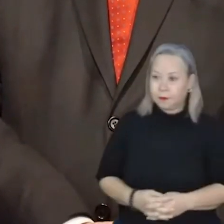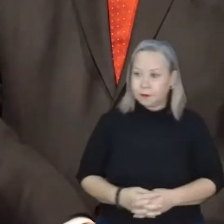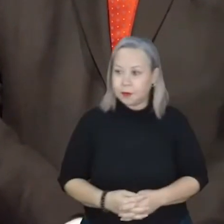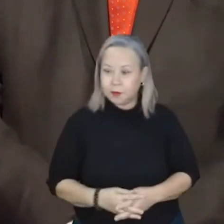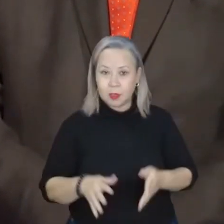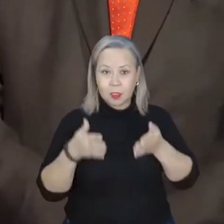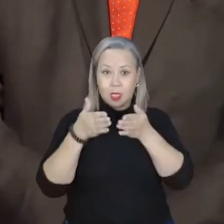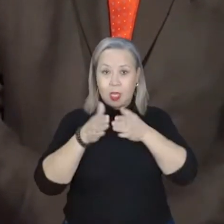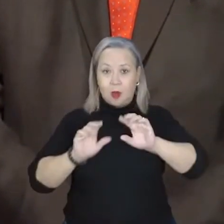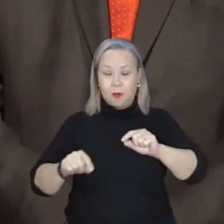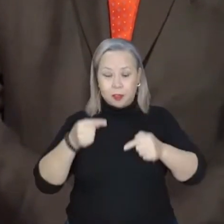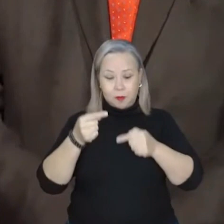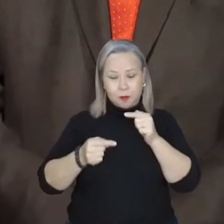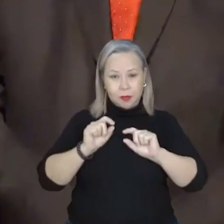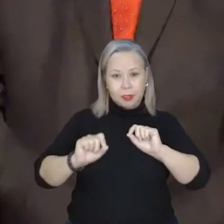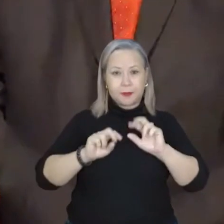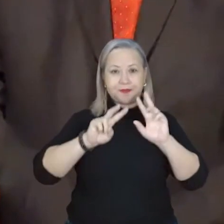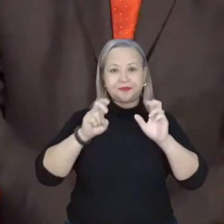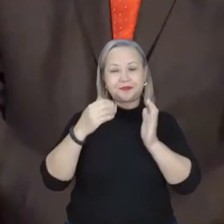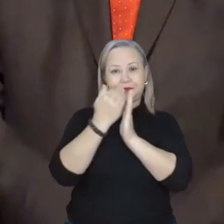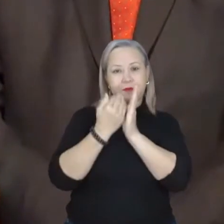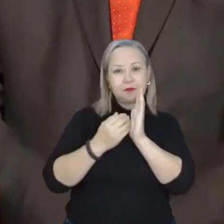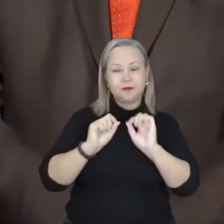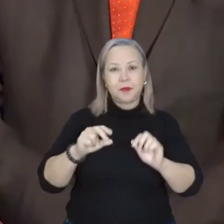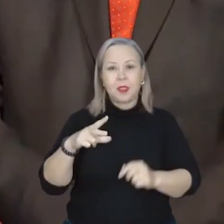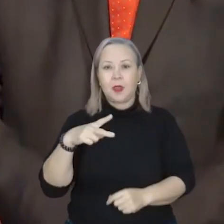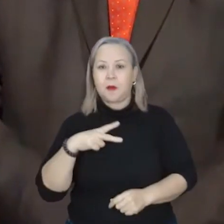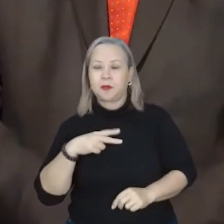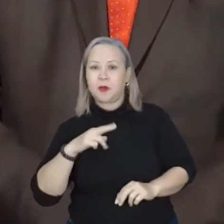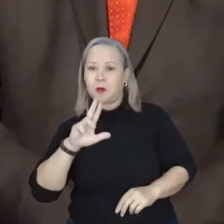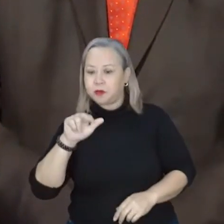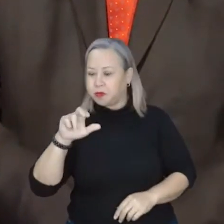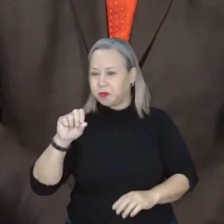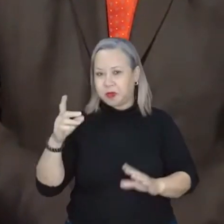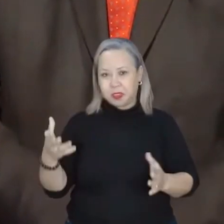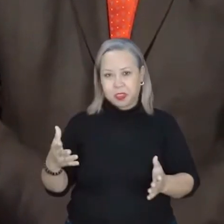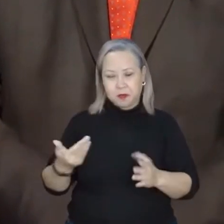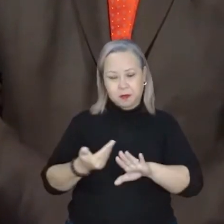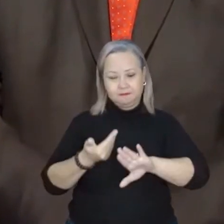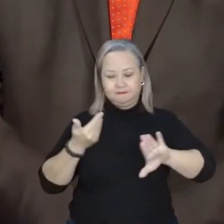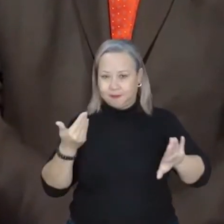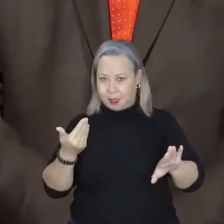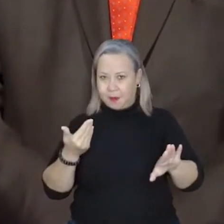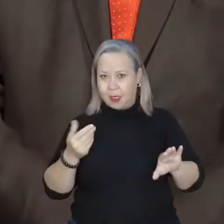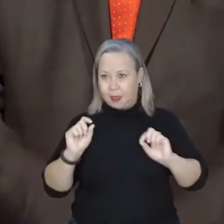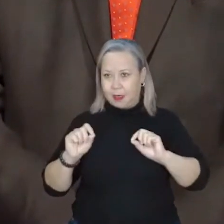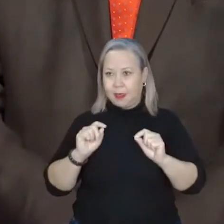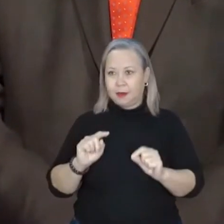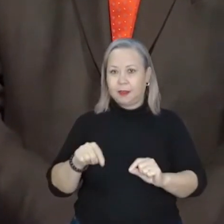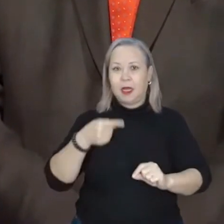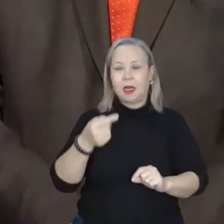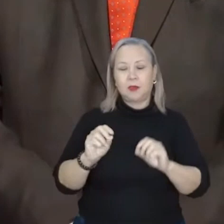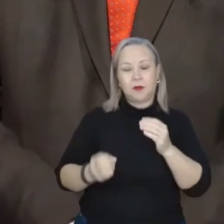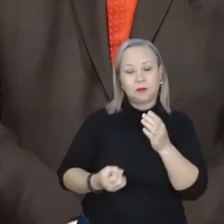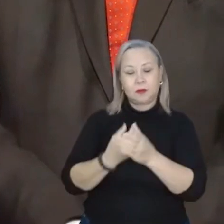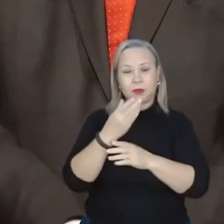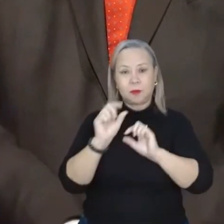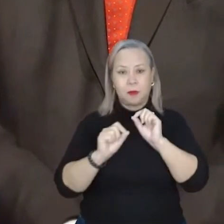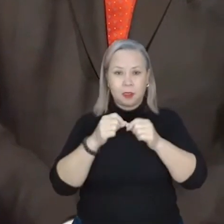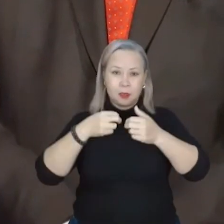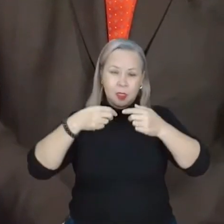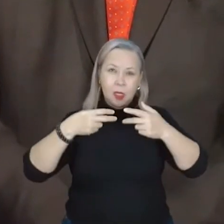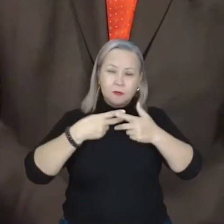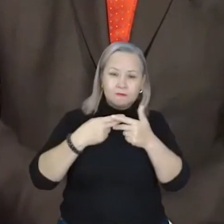programática, porque do ponto de vista pessoal nunca tínhamos nos separado, não é? Ali ficou estabelecido uma coisa